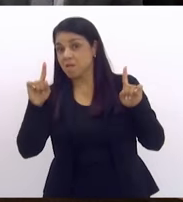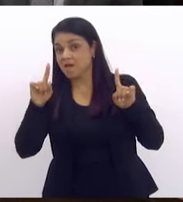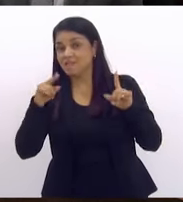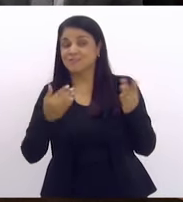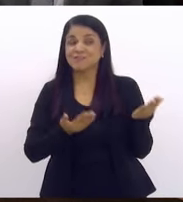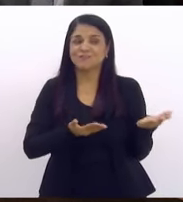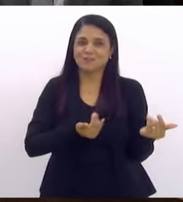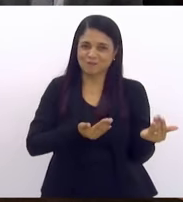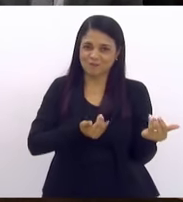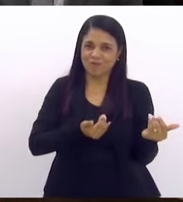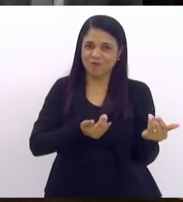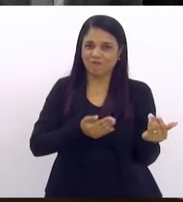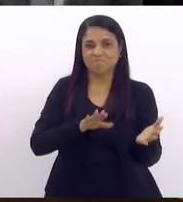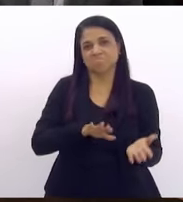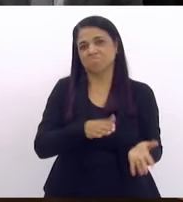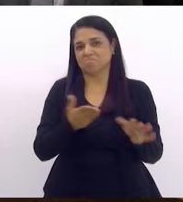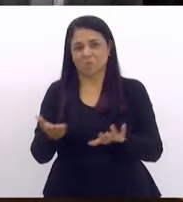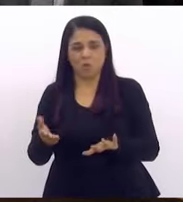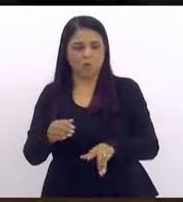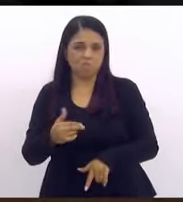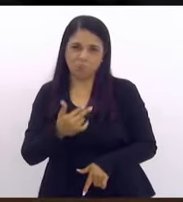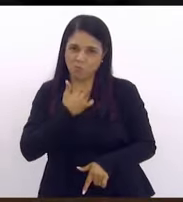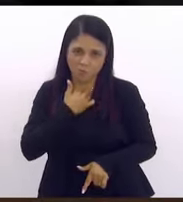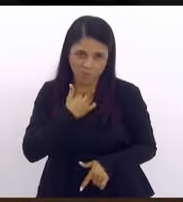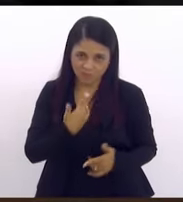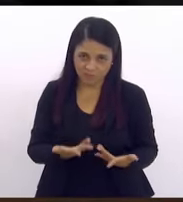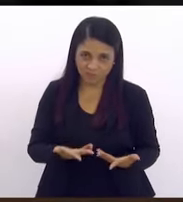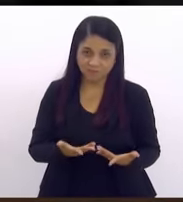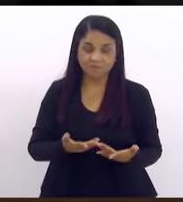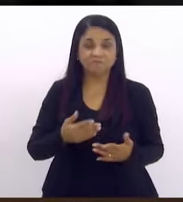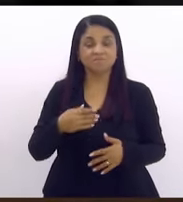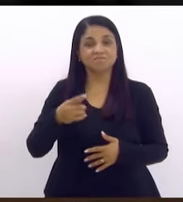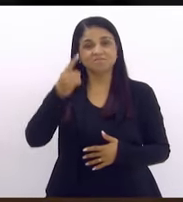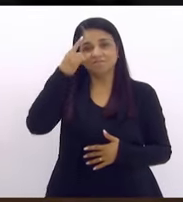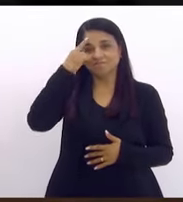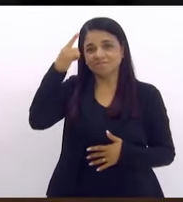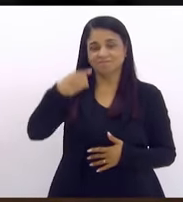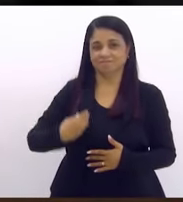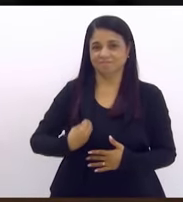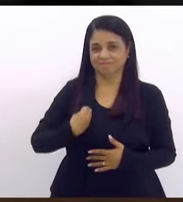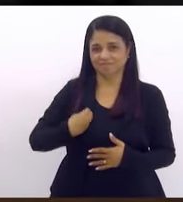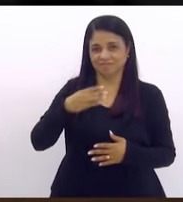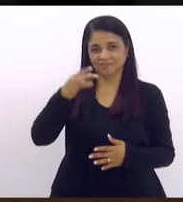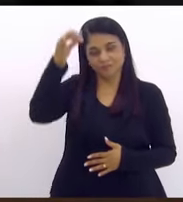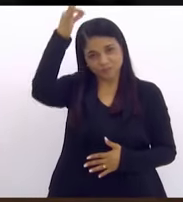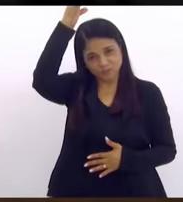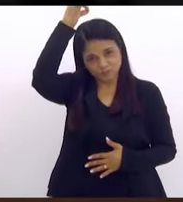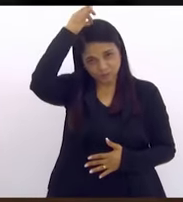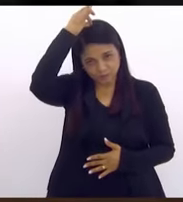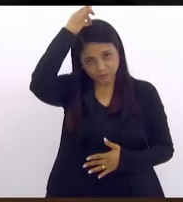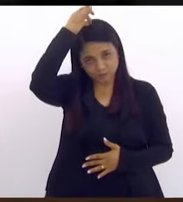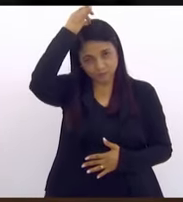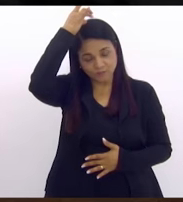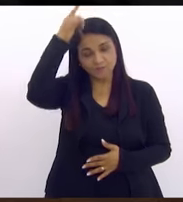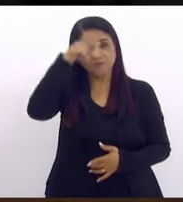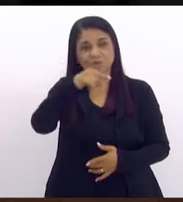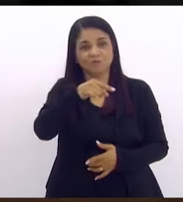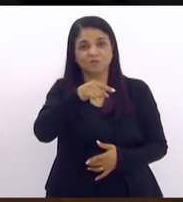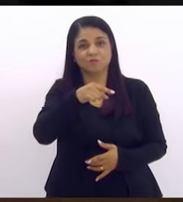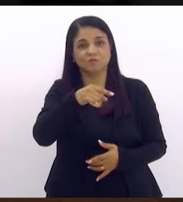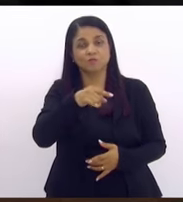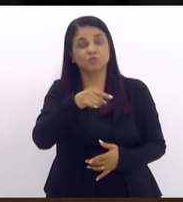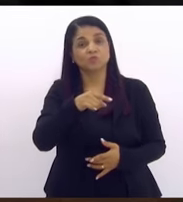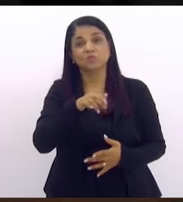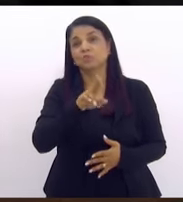jovens para morrer as ideias habitam os grandes espíritos que como o seu são